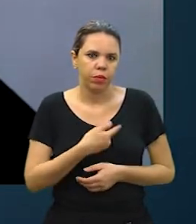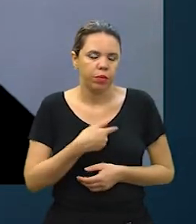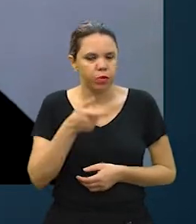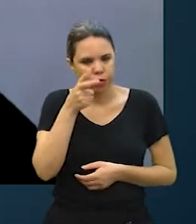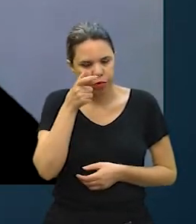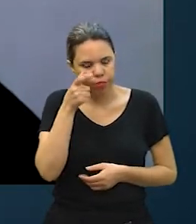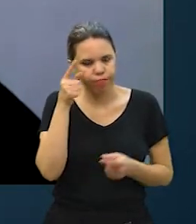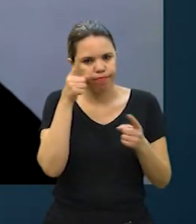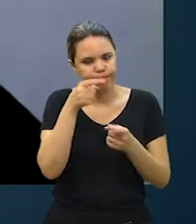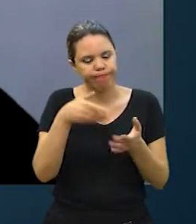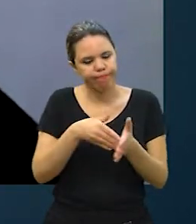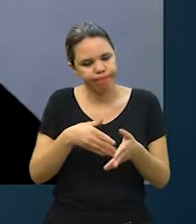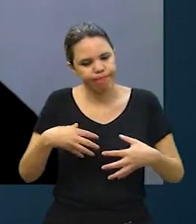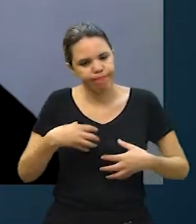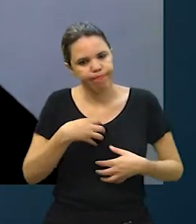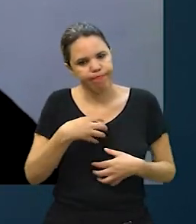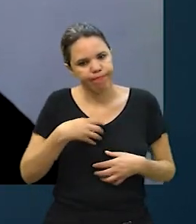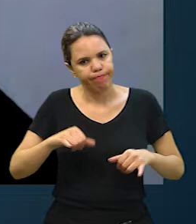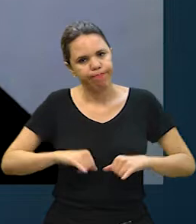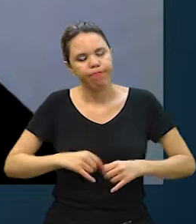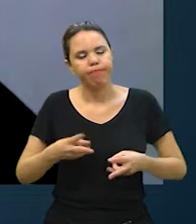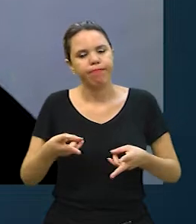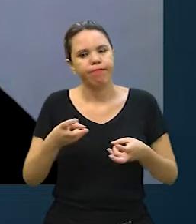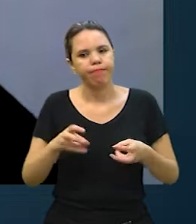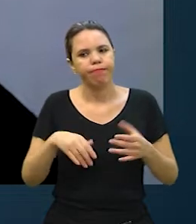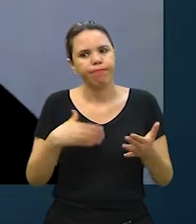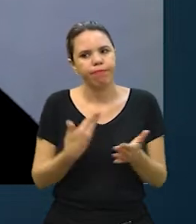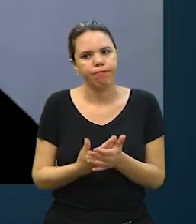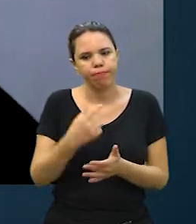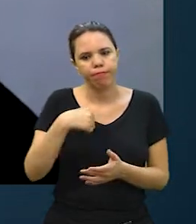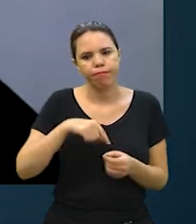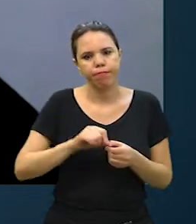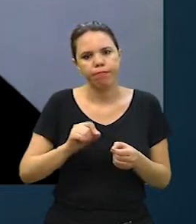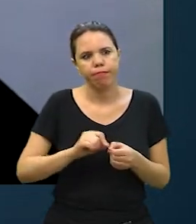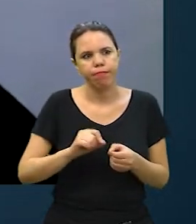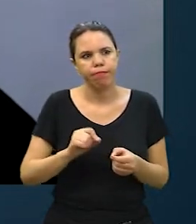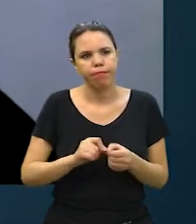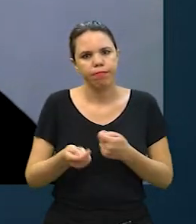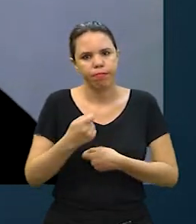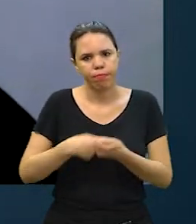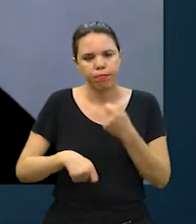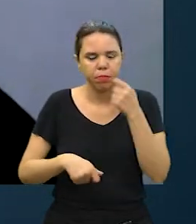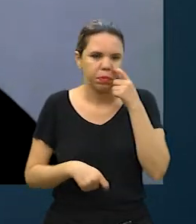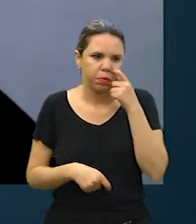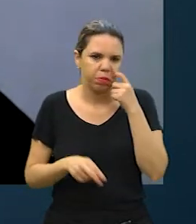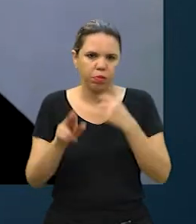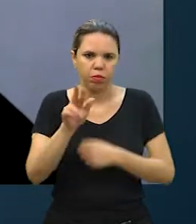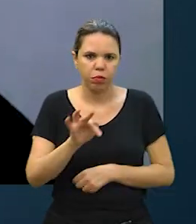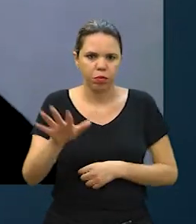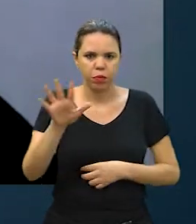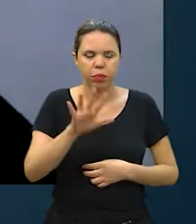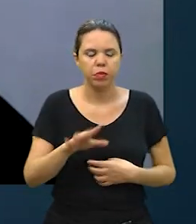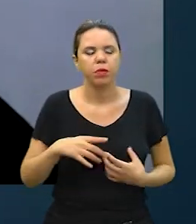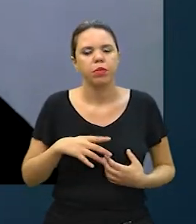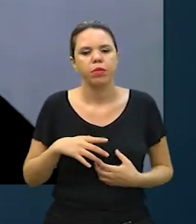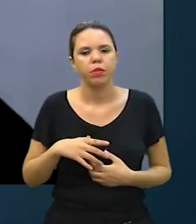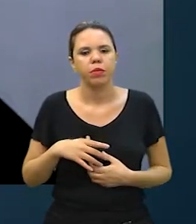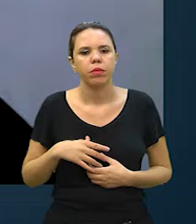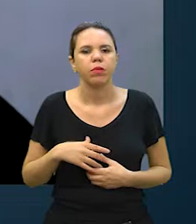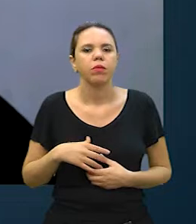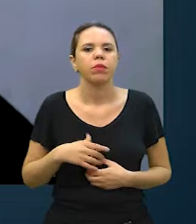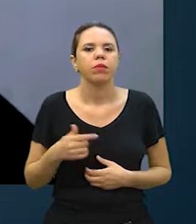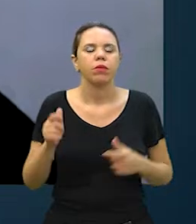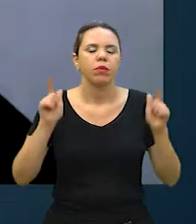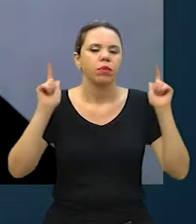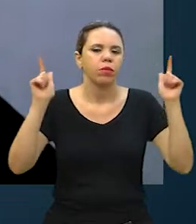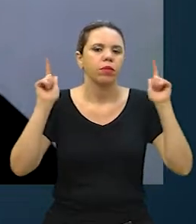sentindo essa dificuldade, até que eu fazia administração na Universidade Federal, eu peguei segunda greve